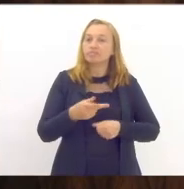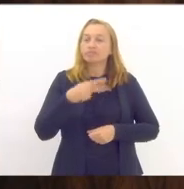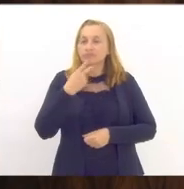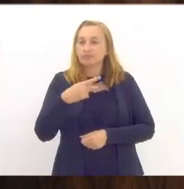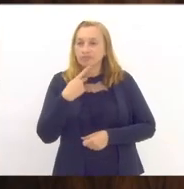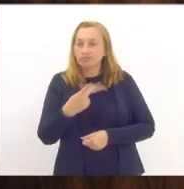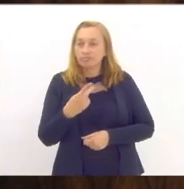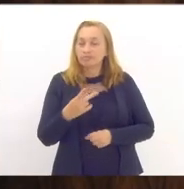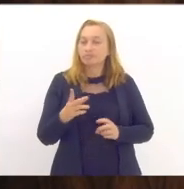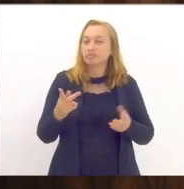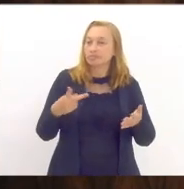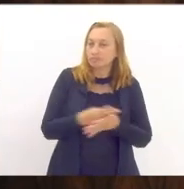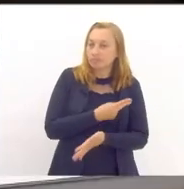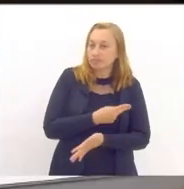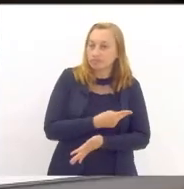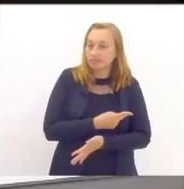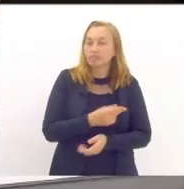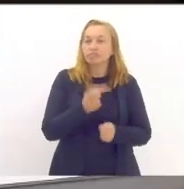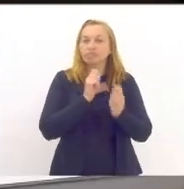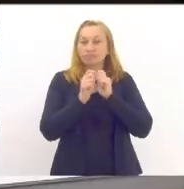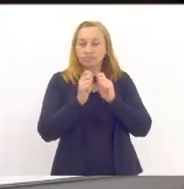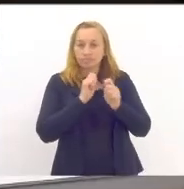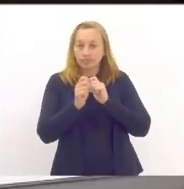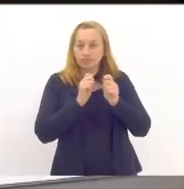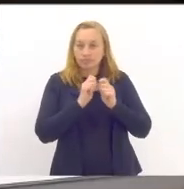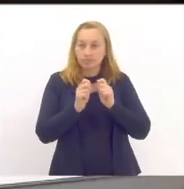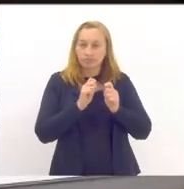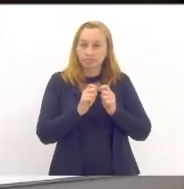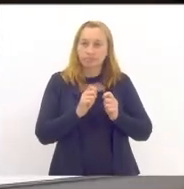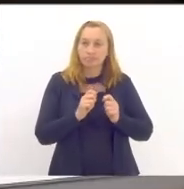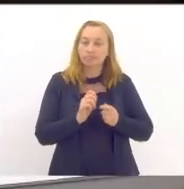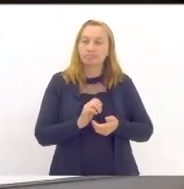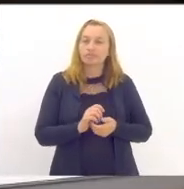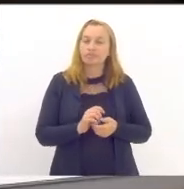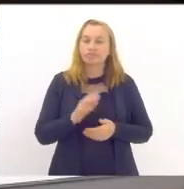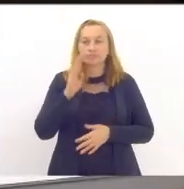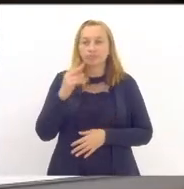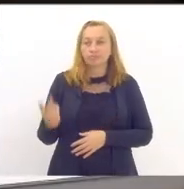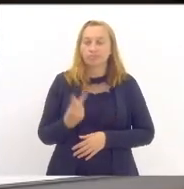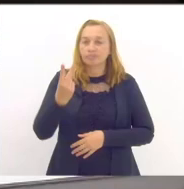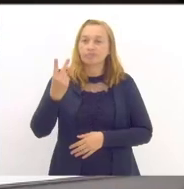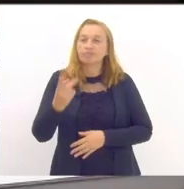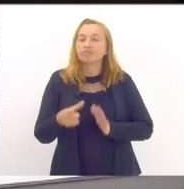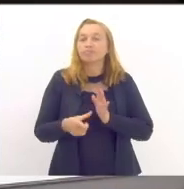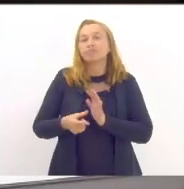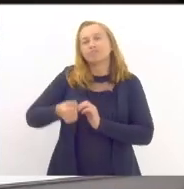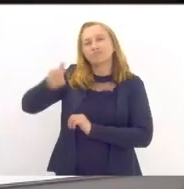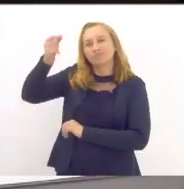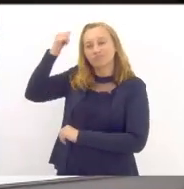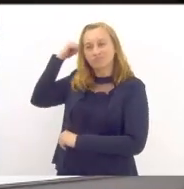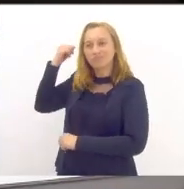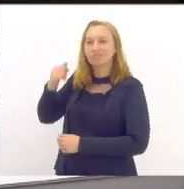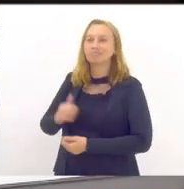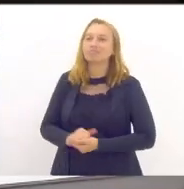os fatos, aquilo que o jornalismo deve primar. Antigamente,